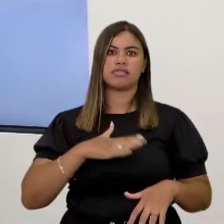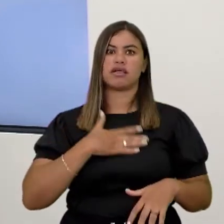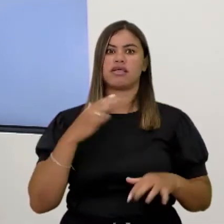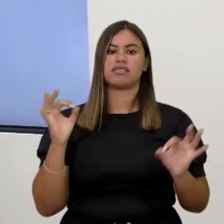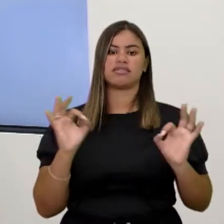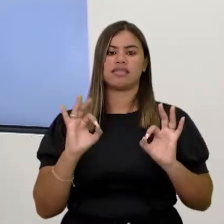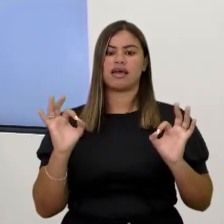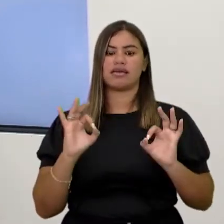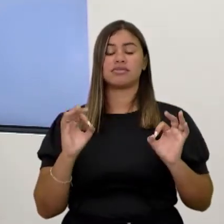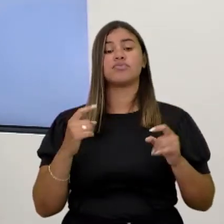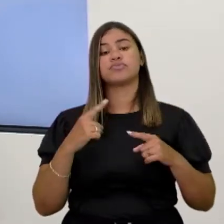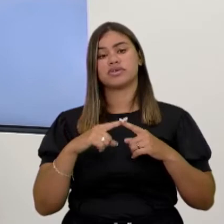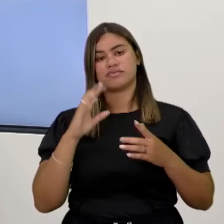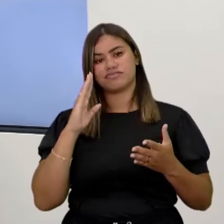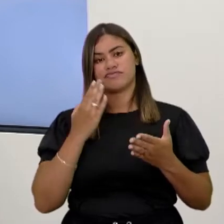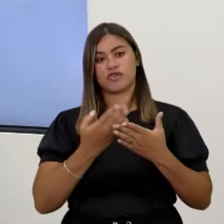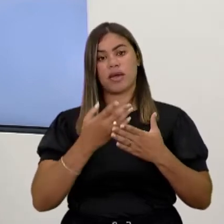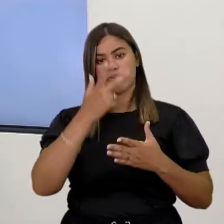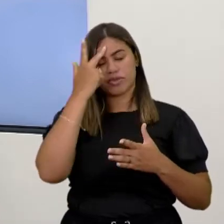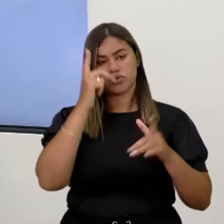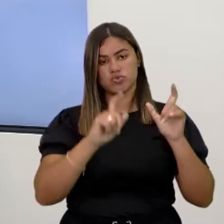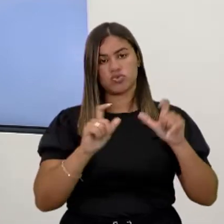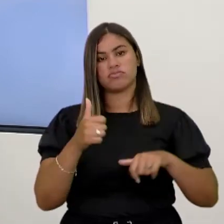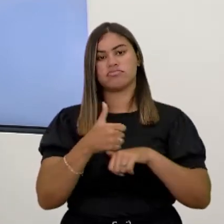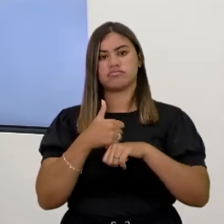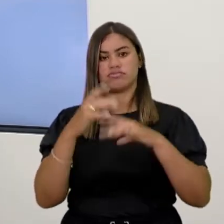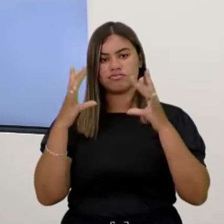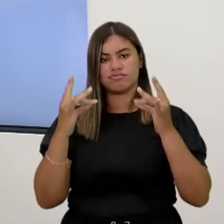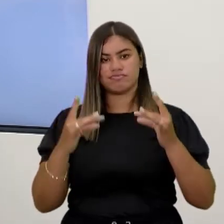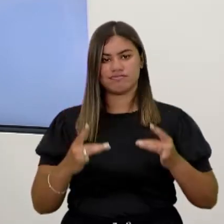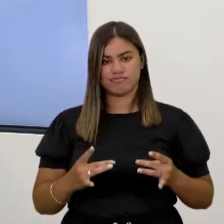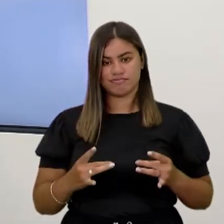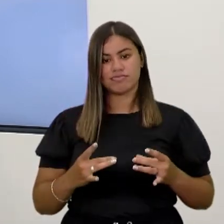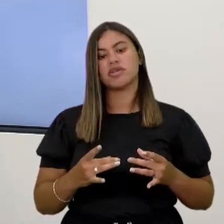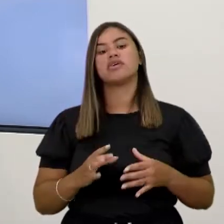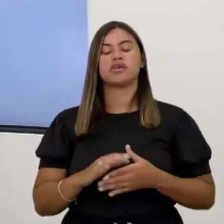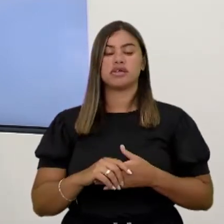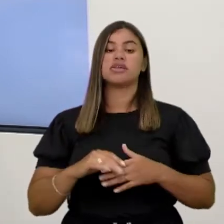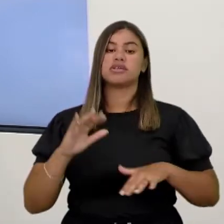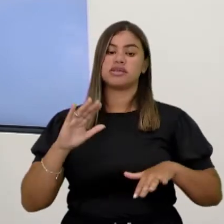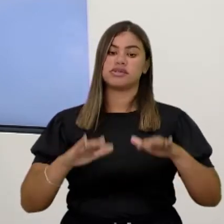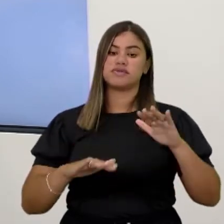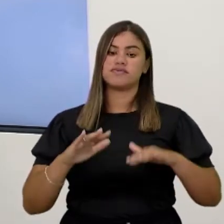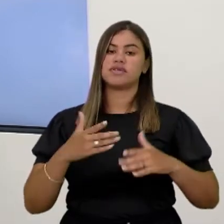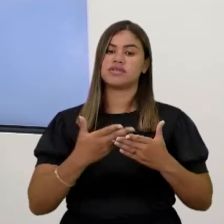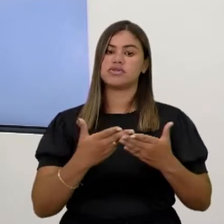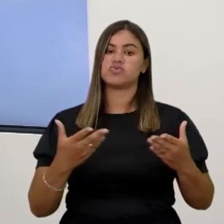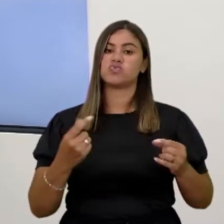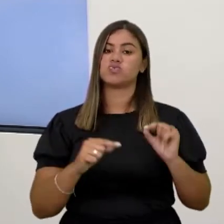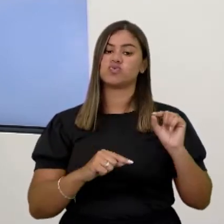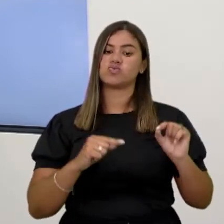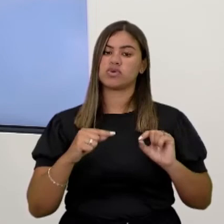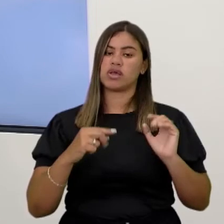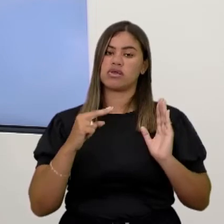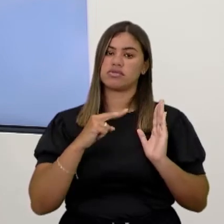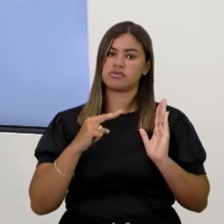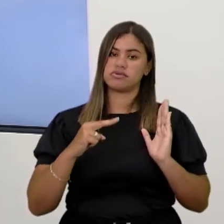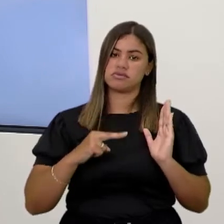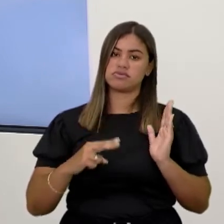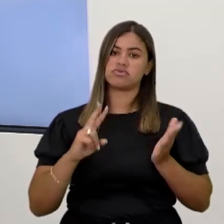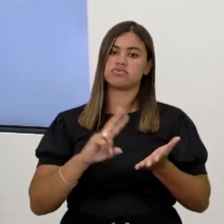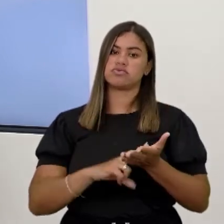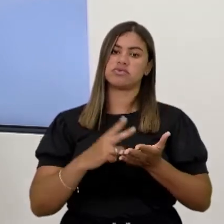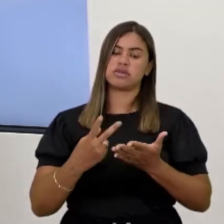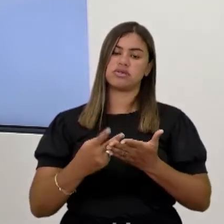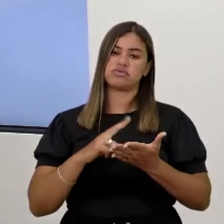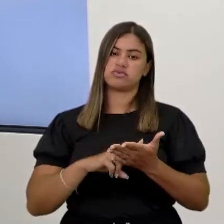confiar nos especialistas, né? E, ou seja, quando os especialistas muitas vezes são, na verdade, leitores e tradutores